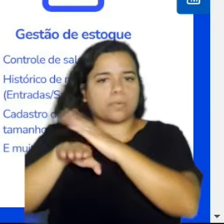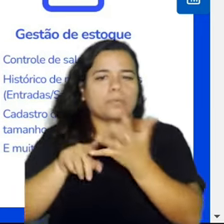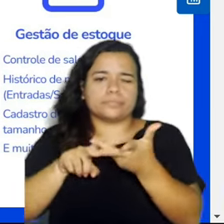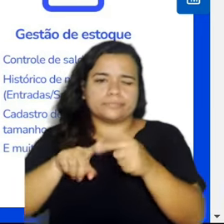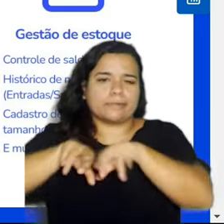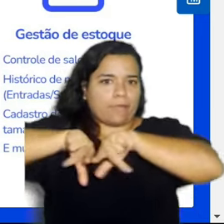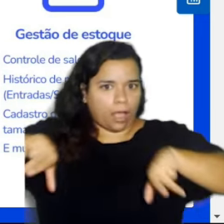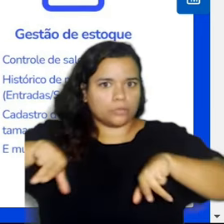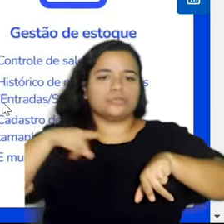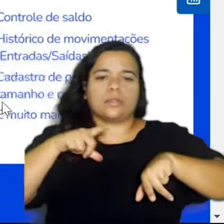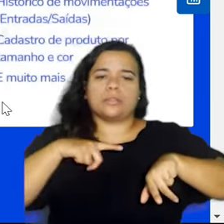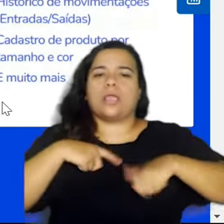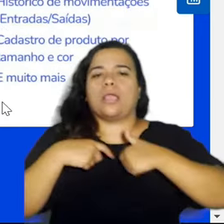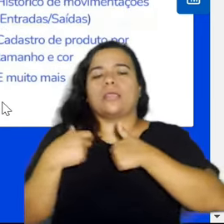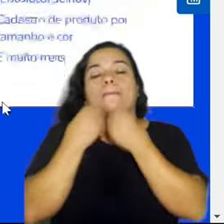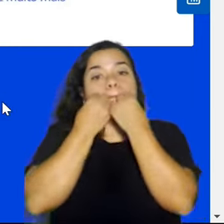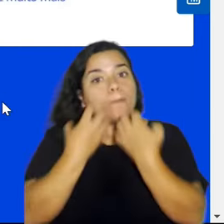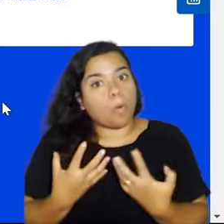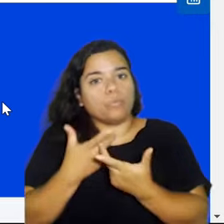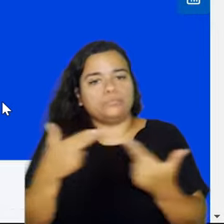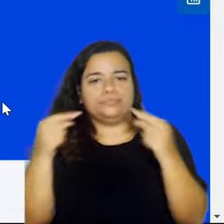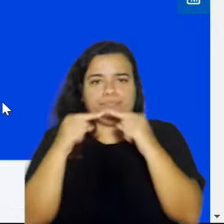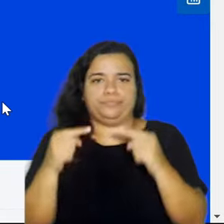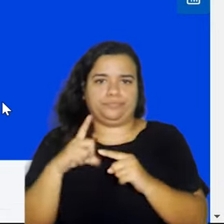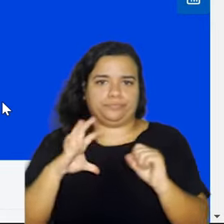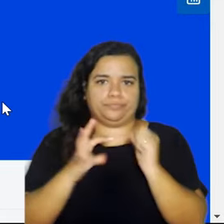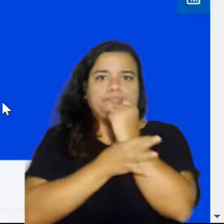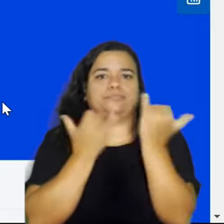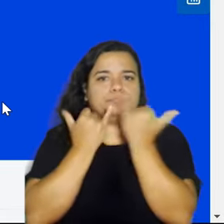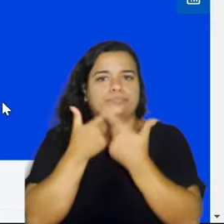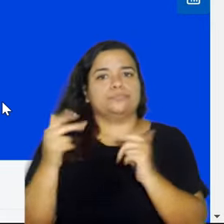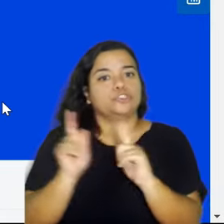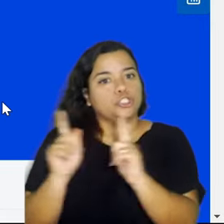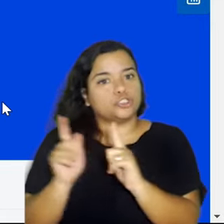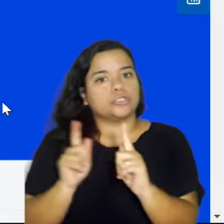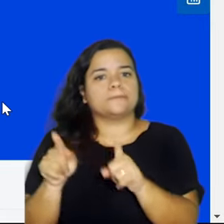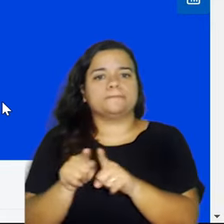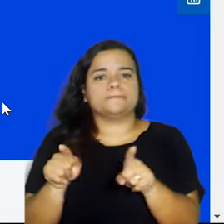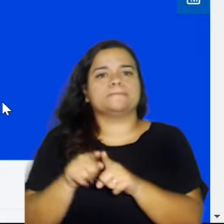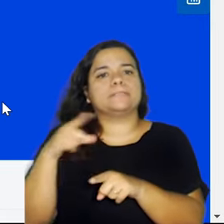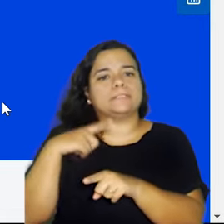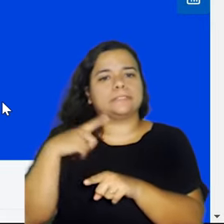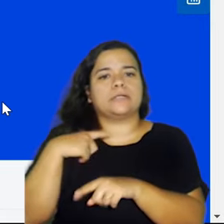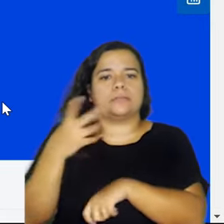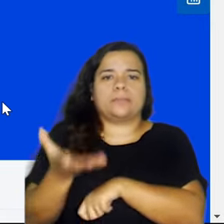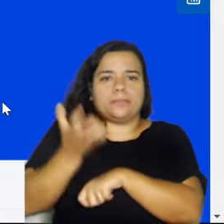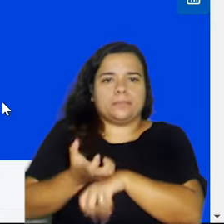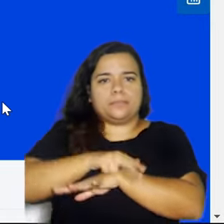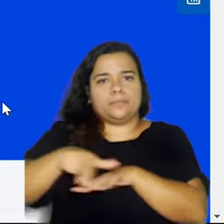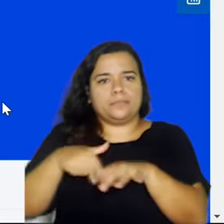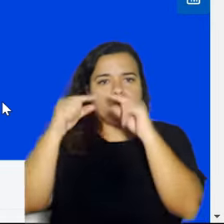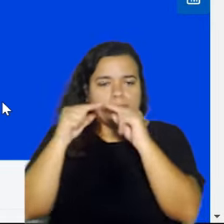né são os pontos positivos que existem aqui a gente eh tem ainda um emissor antigo um instalado mas